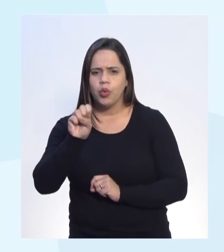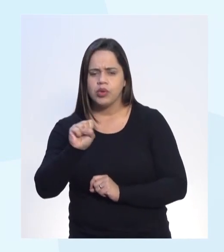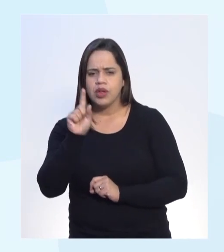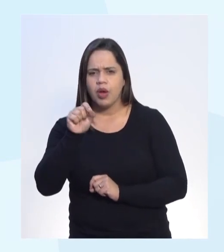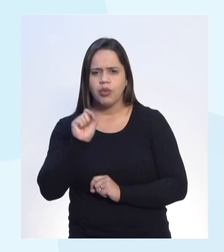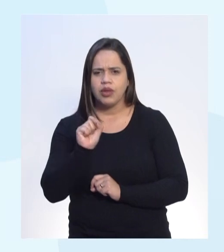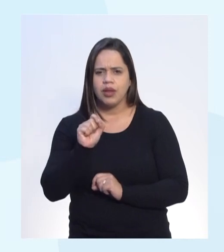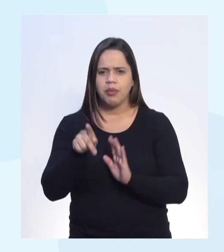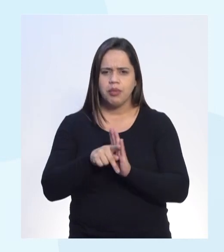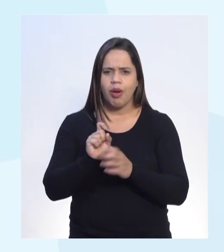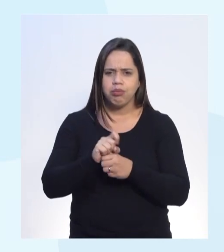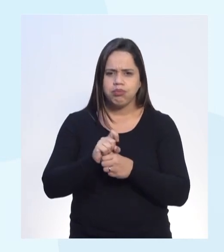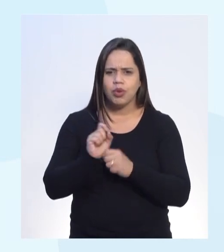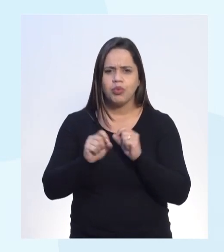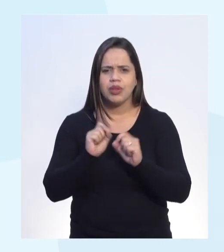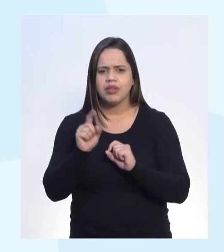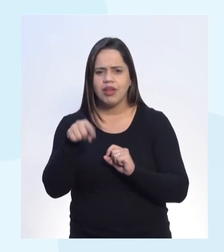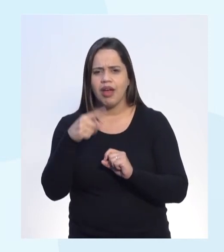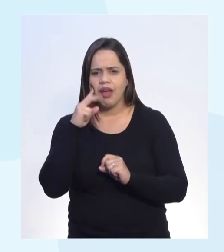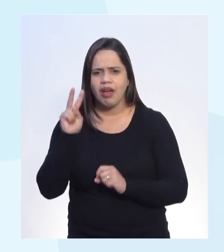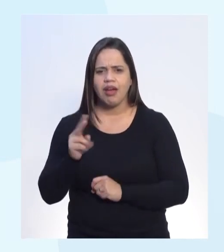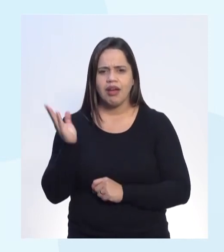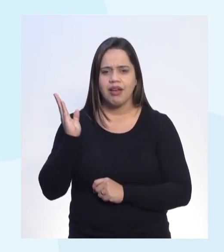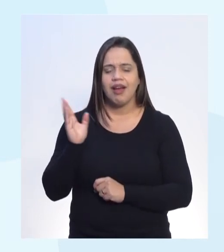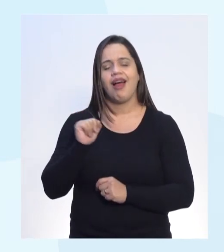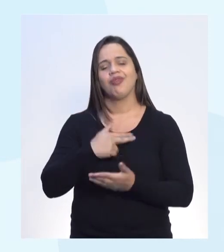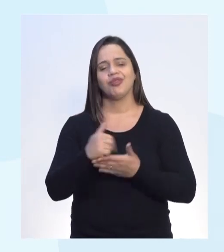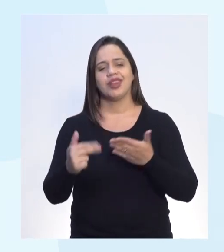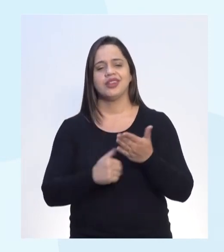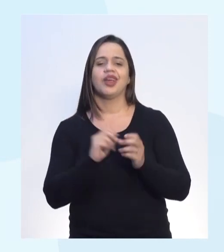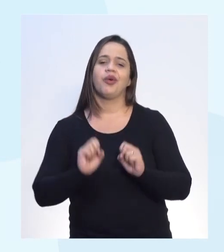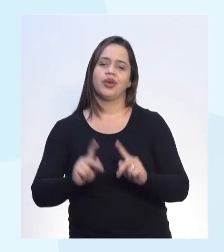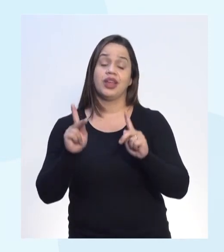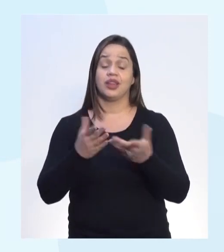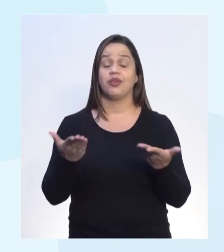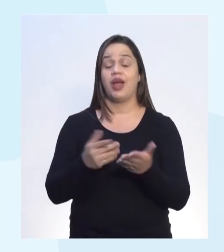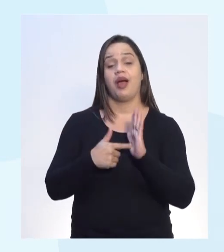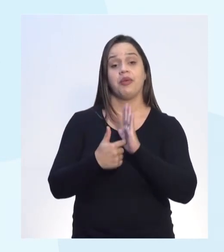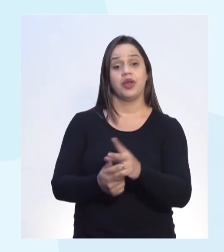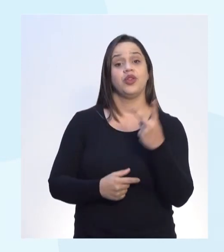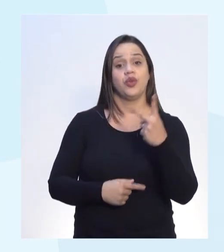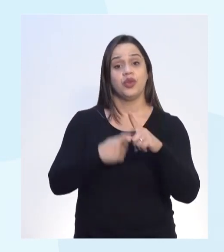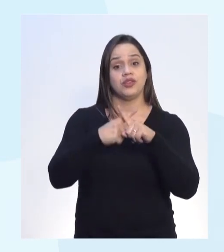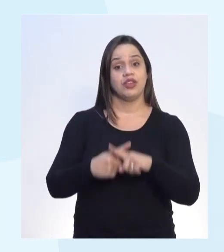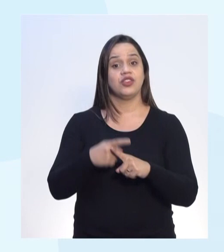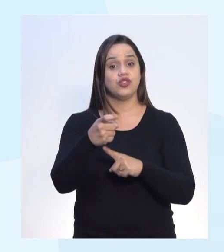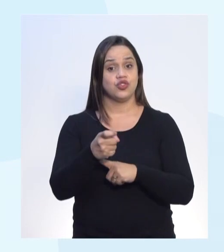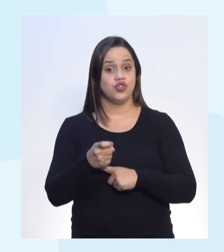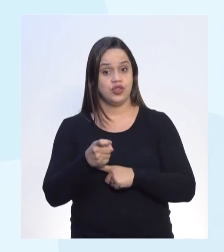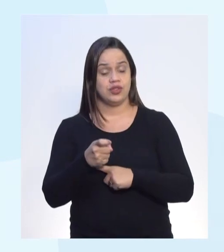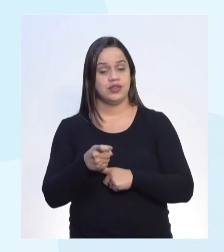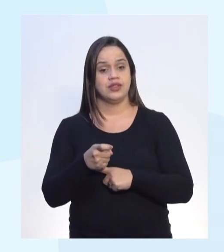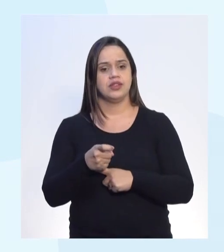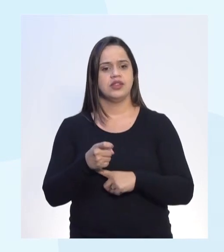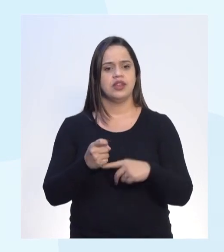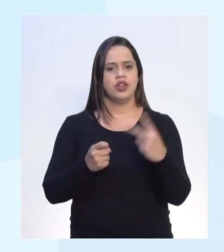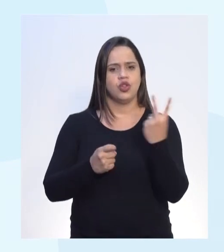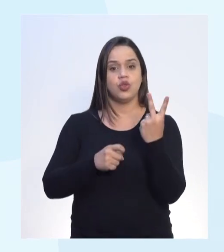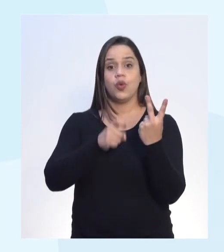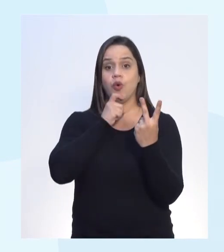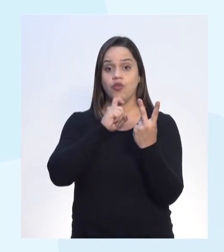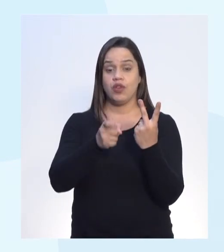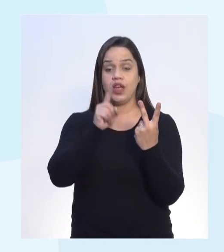esquilo, não sei o que é aquilo, não. Mas está lá, 2 vezes x, tá? O 2 aparece em verde ali,